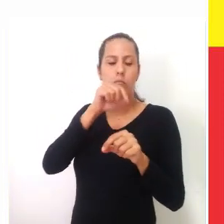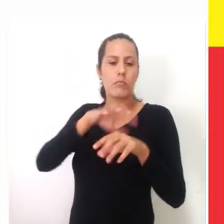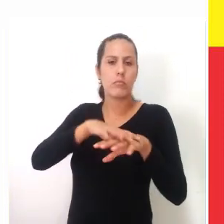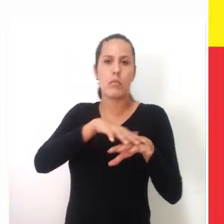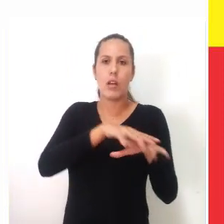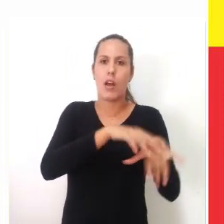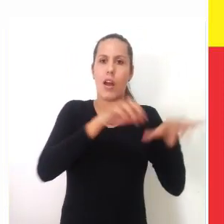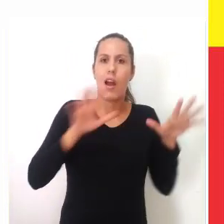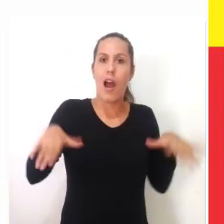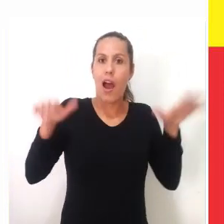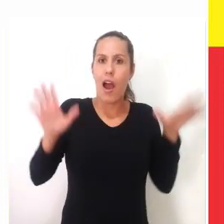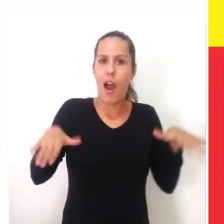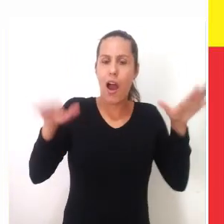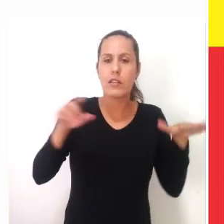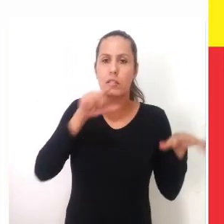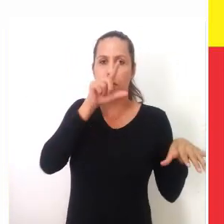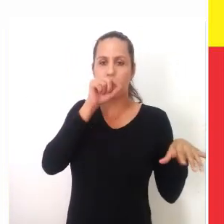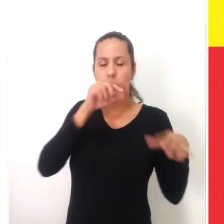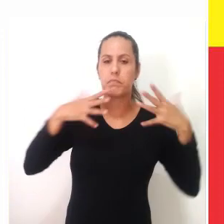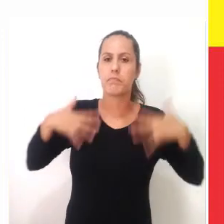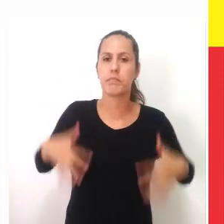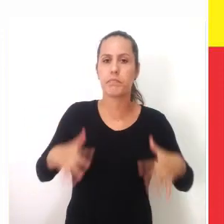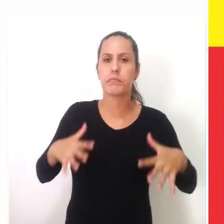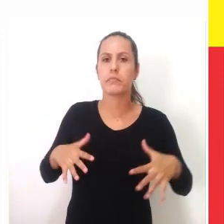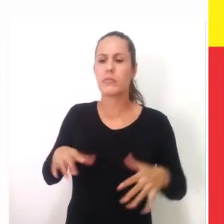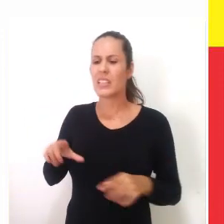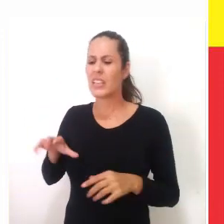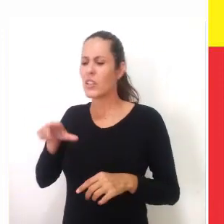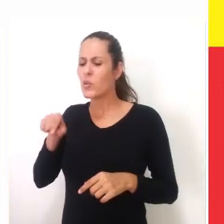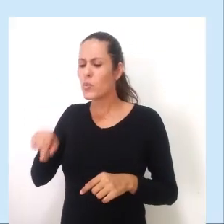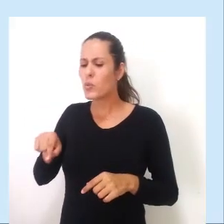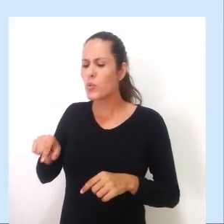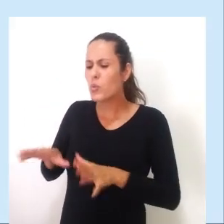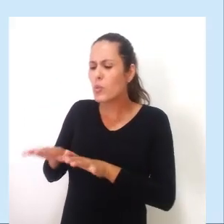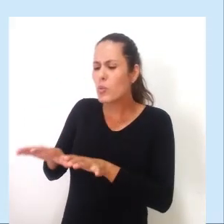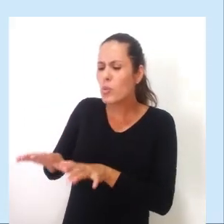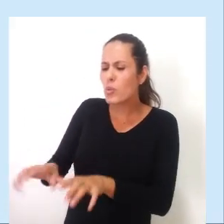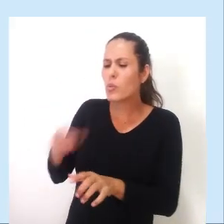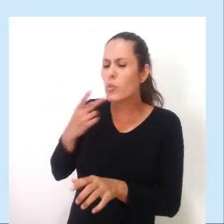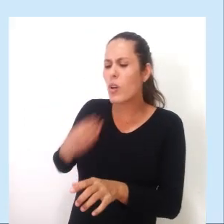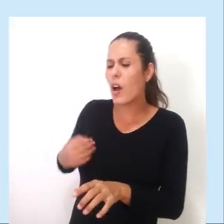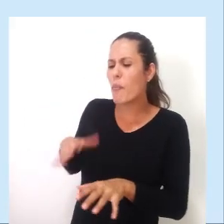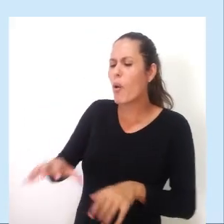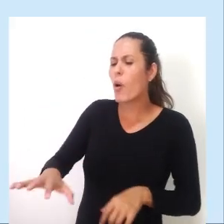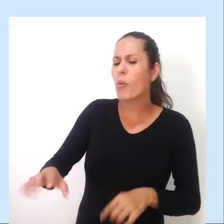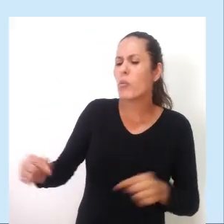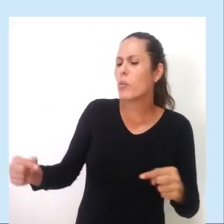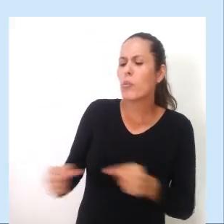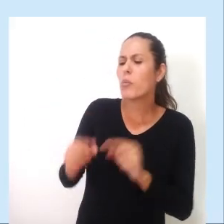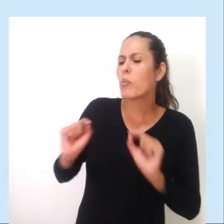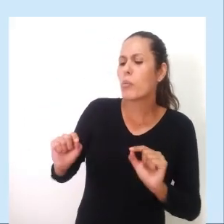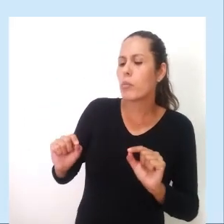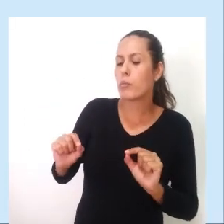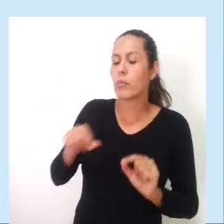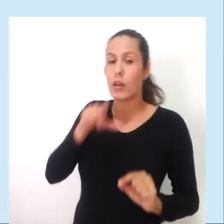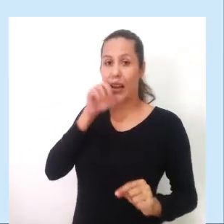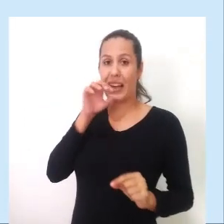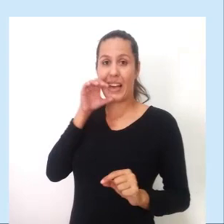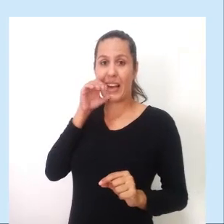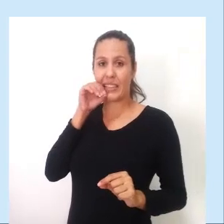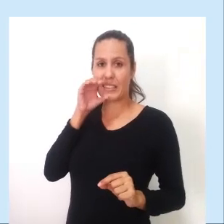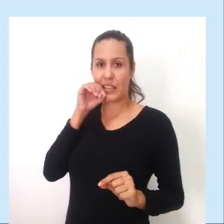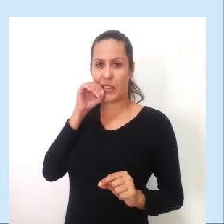o que é que ele possui do réptil? Dentes e caudas. Então, esse ser vivo que foi encontrado